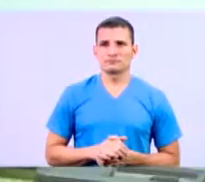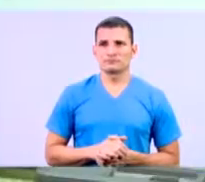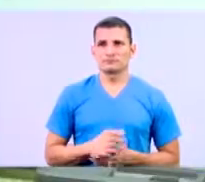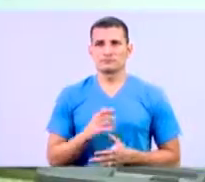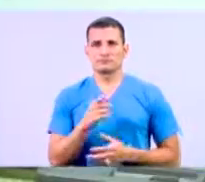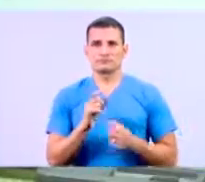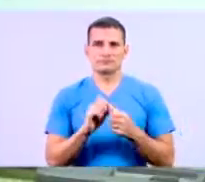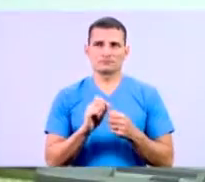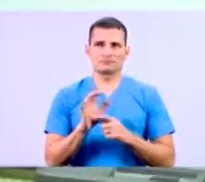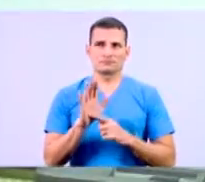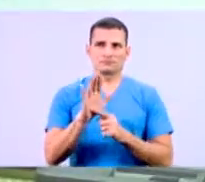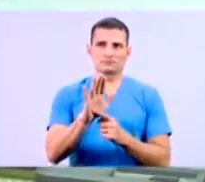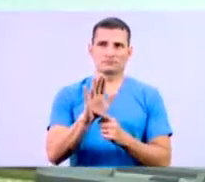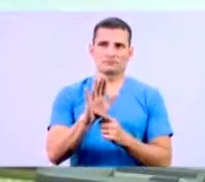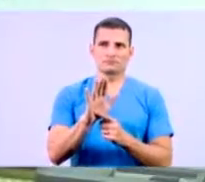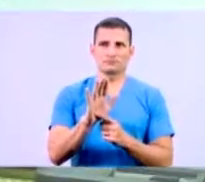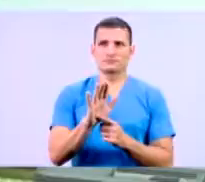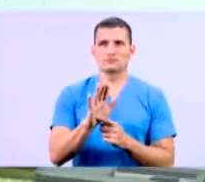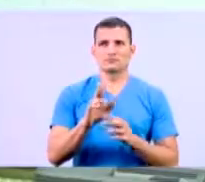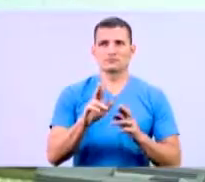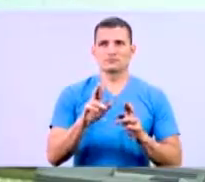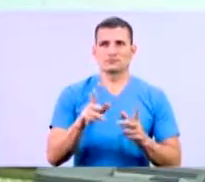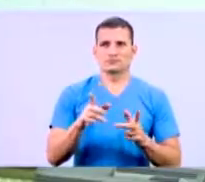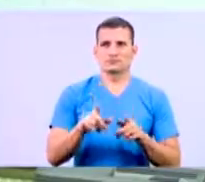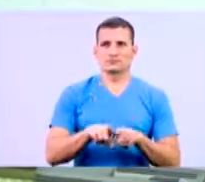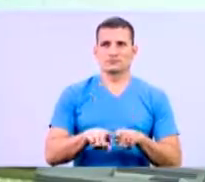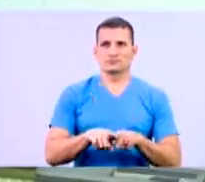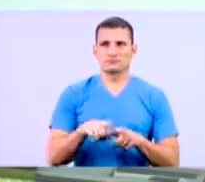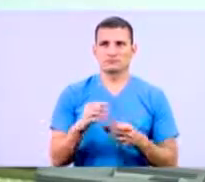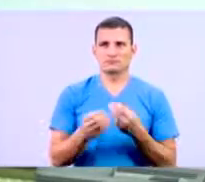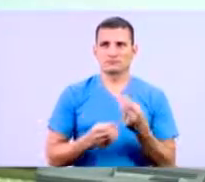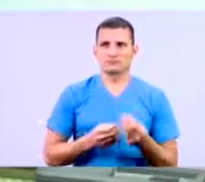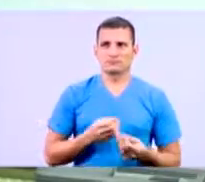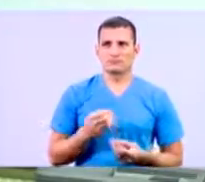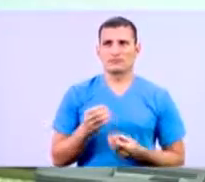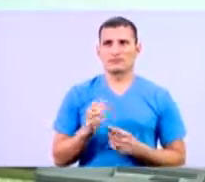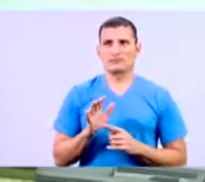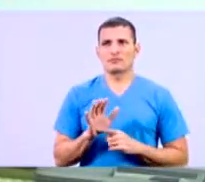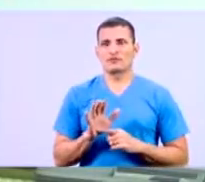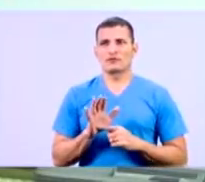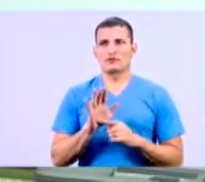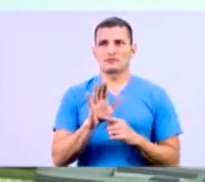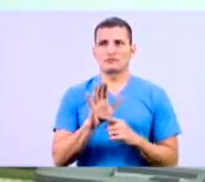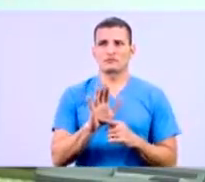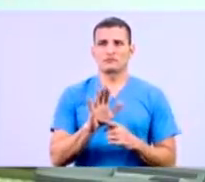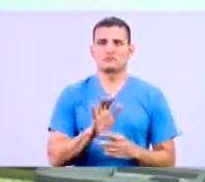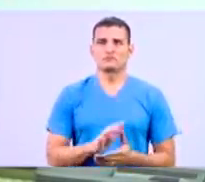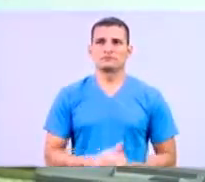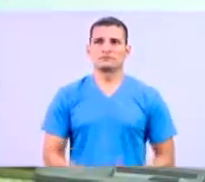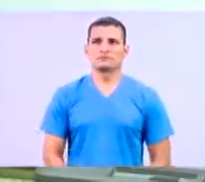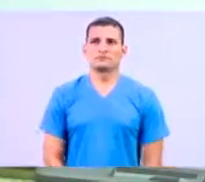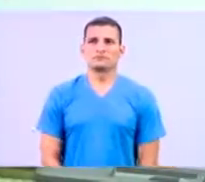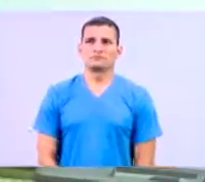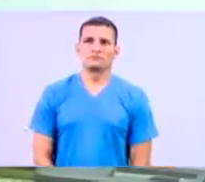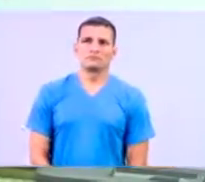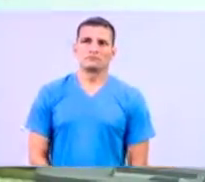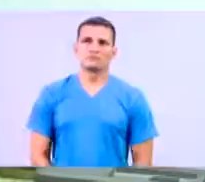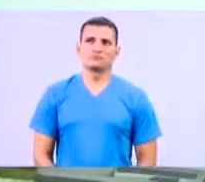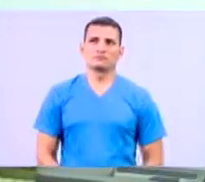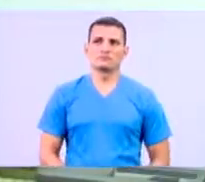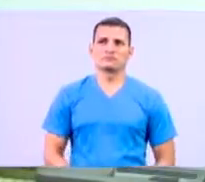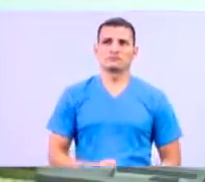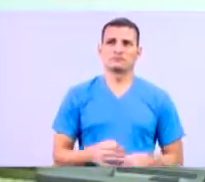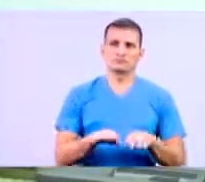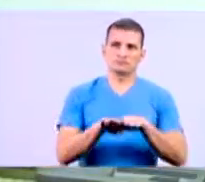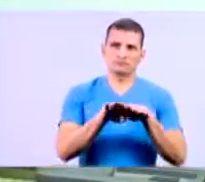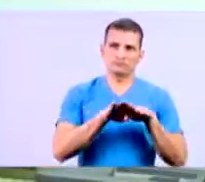uma apresentação diferente também de como demonstrar aí esses monte de código, esse monte de